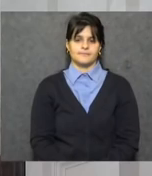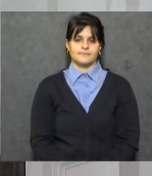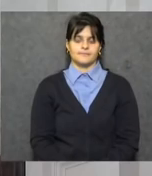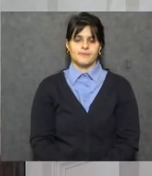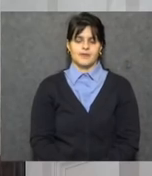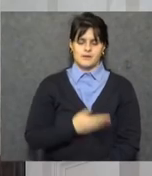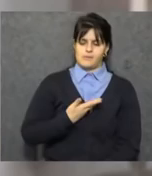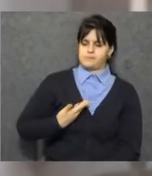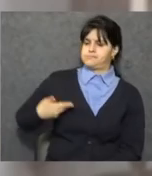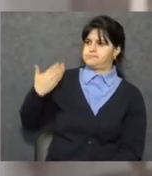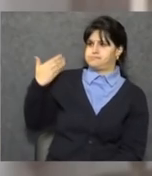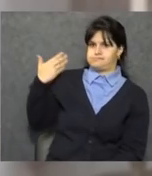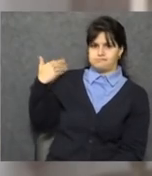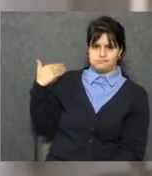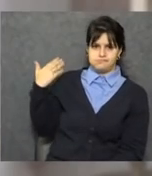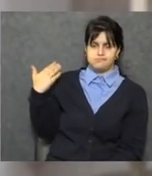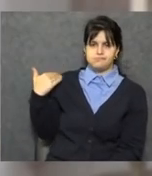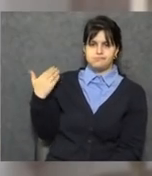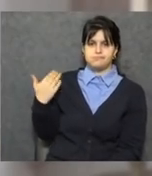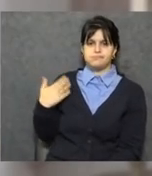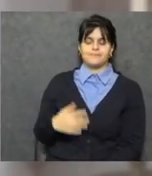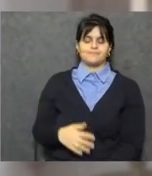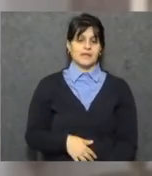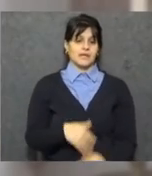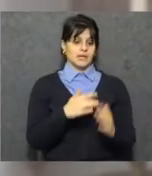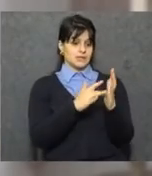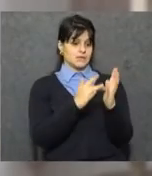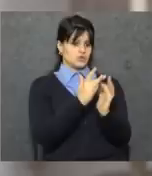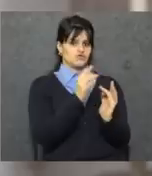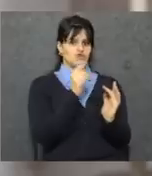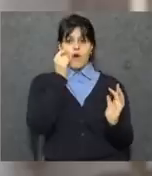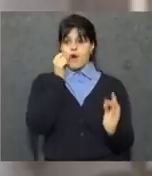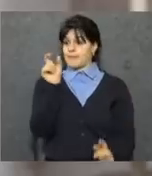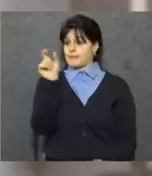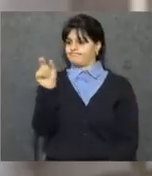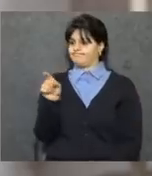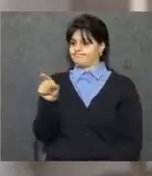Naquele tempo, veio ter com Jesus um leproso.